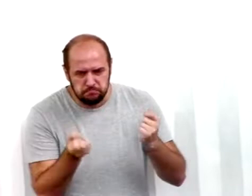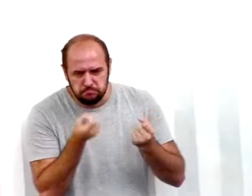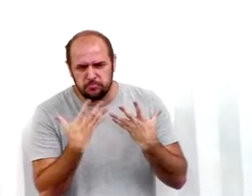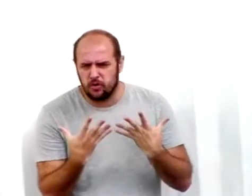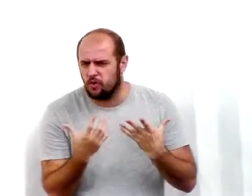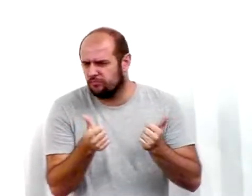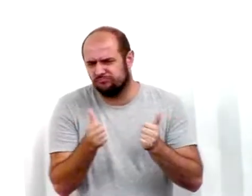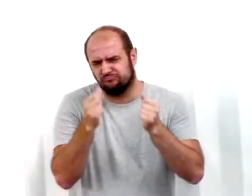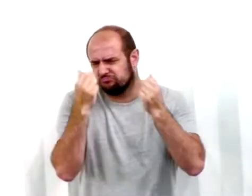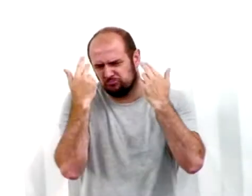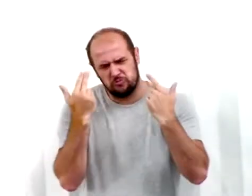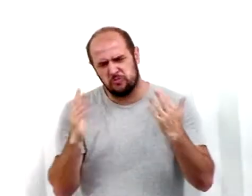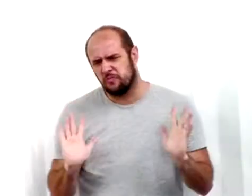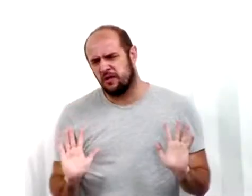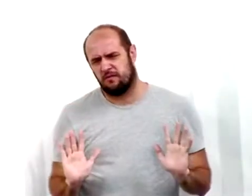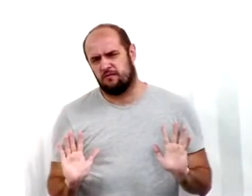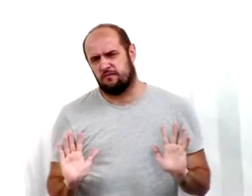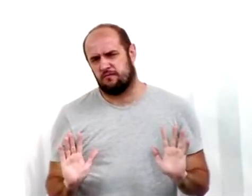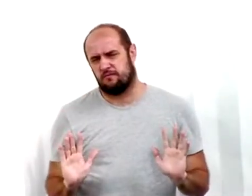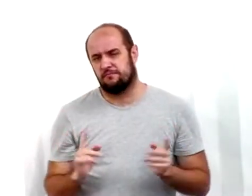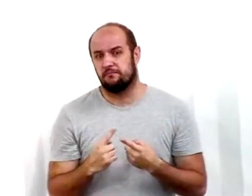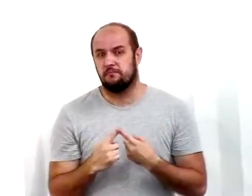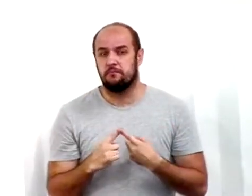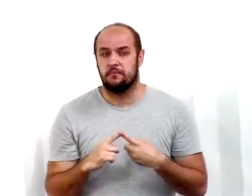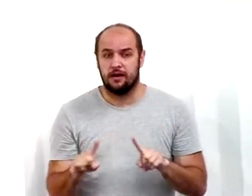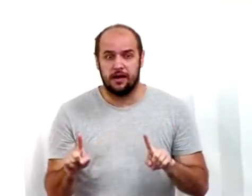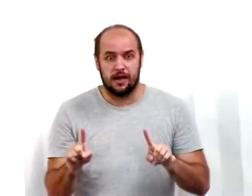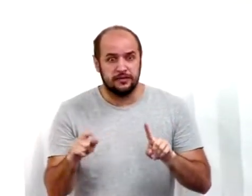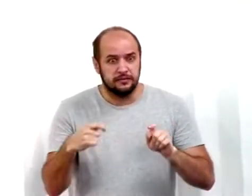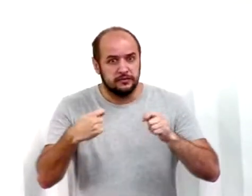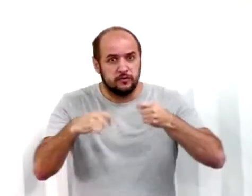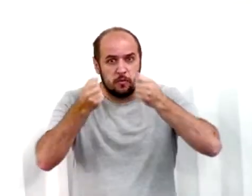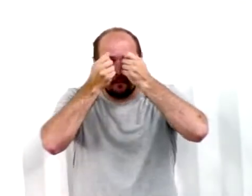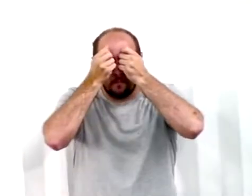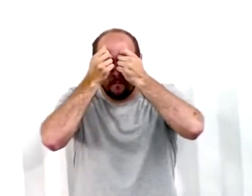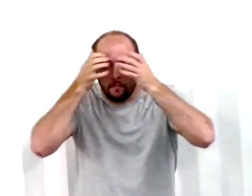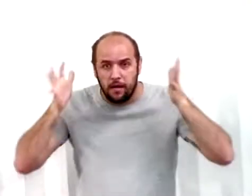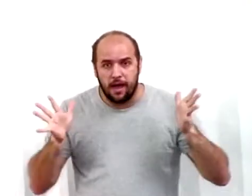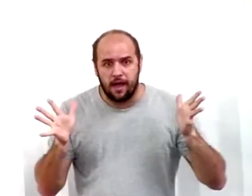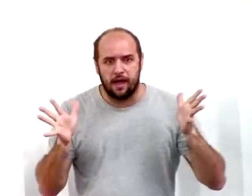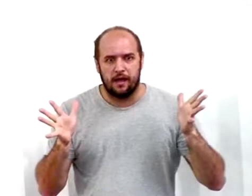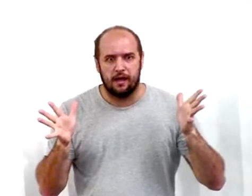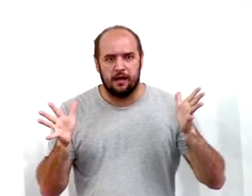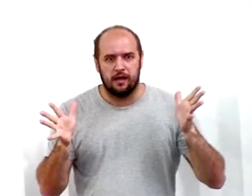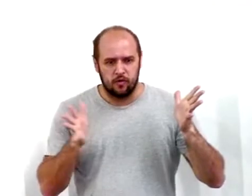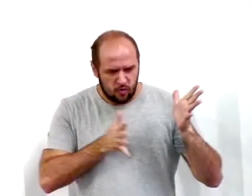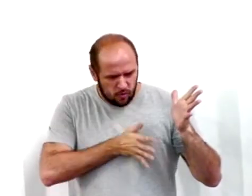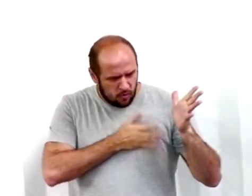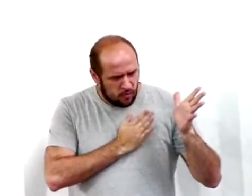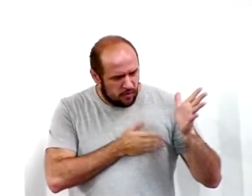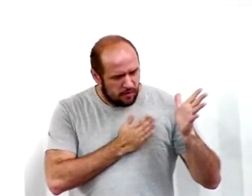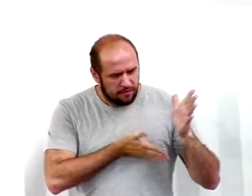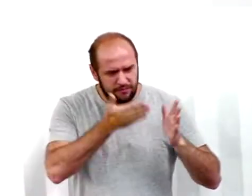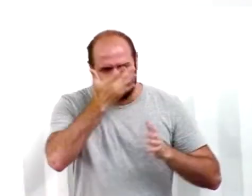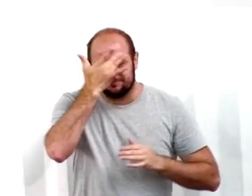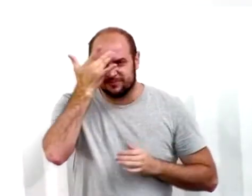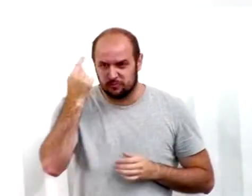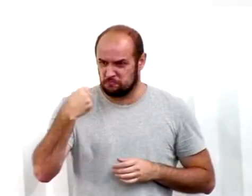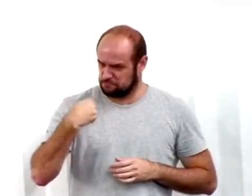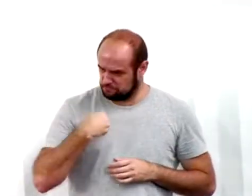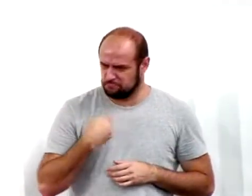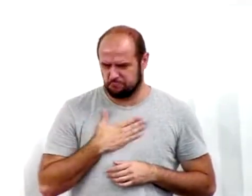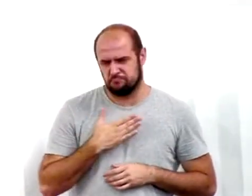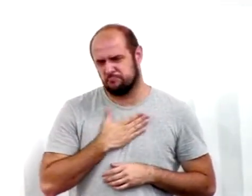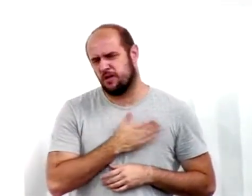Absolutamente não. Mas abra os olhos. O coração do humano, o meu e o seu